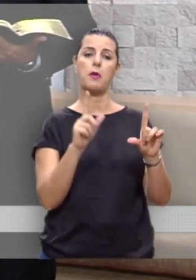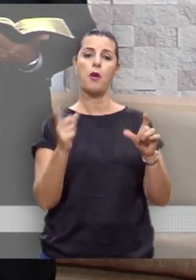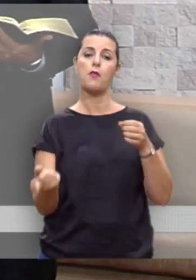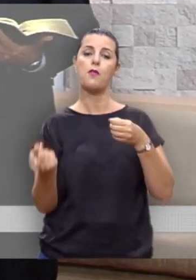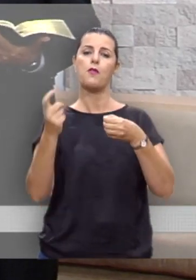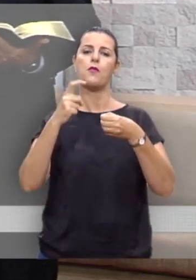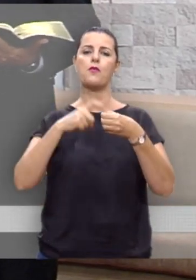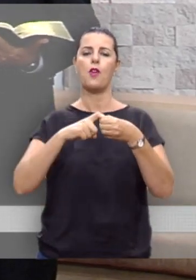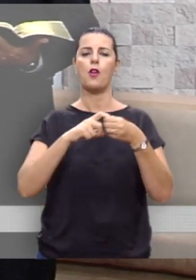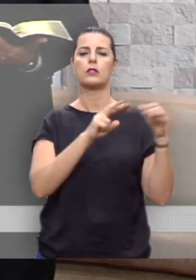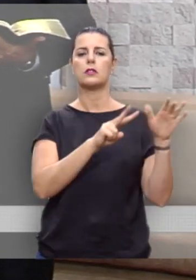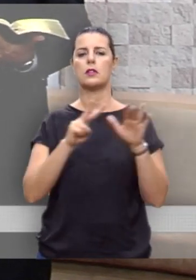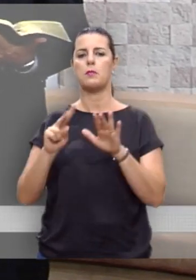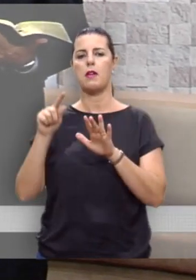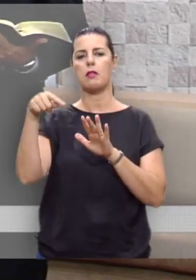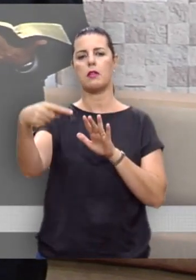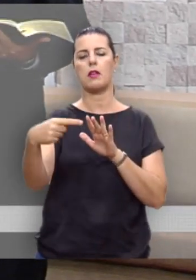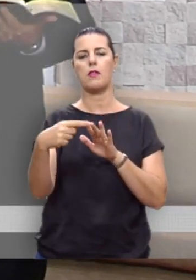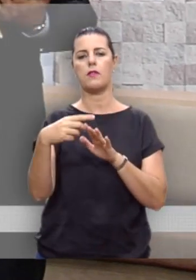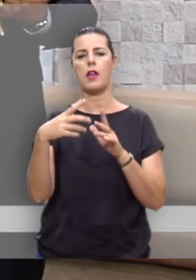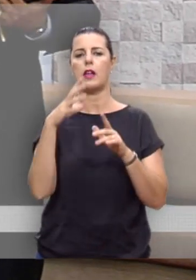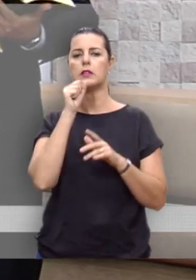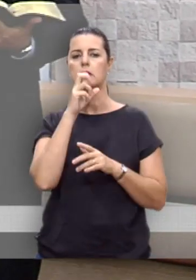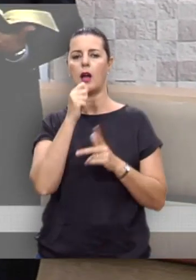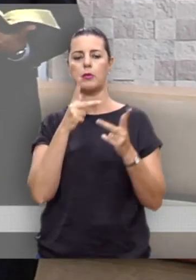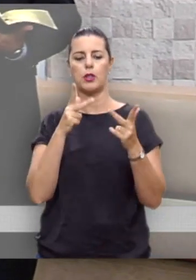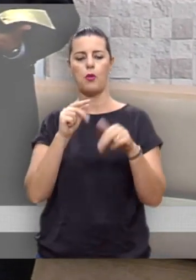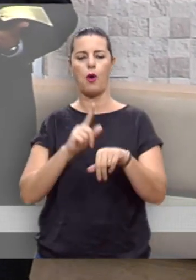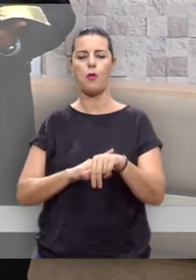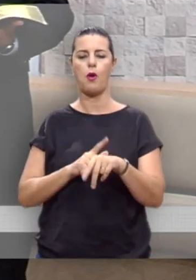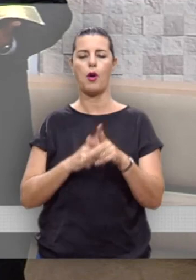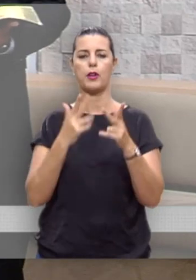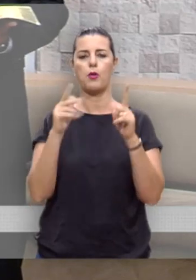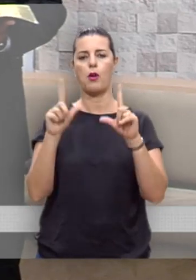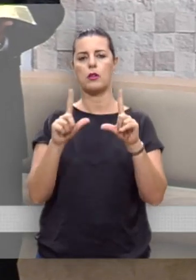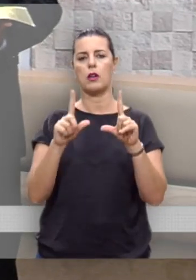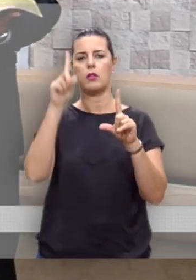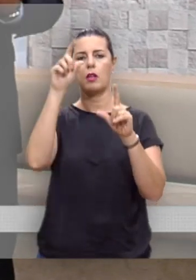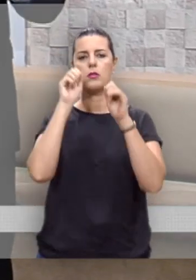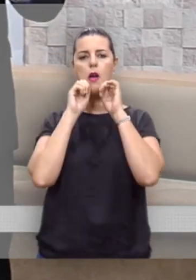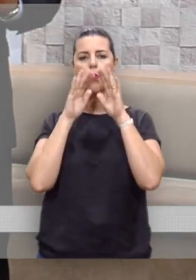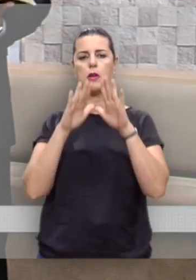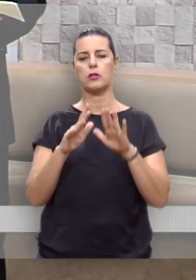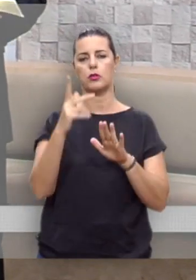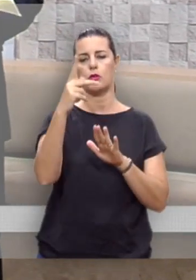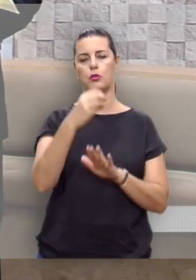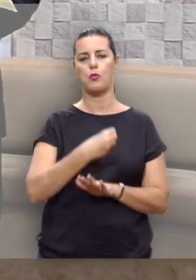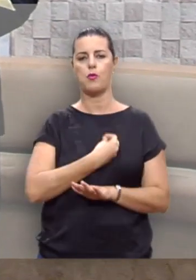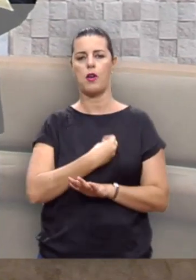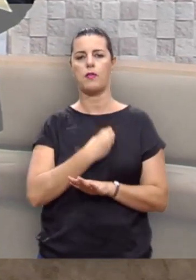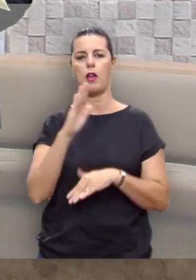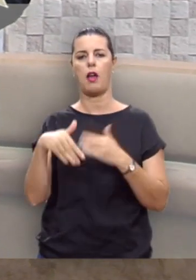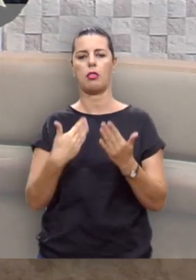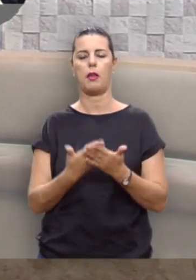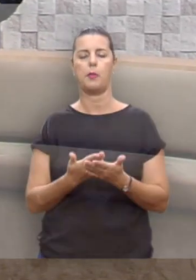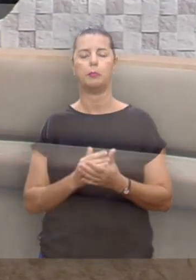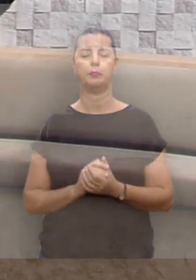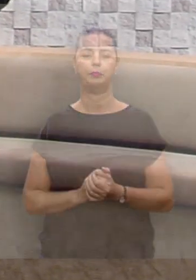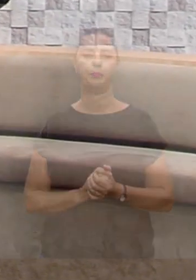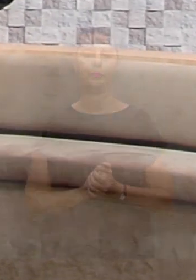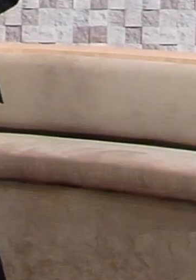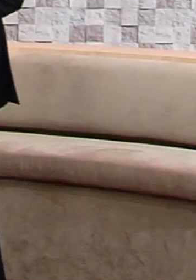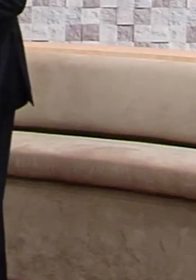mas voltaremos no próximo sábado, neste mesmo horário, nesta mesma emissora. Deus abençoe você e até lá, se Deus